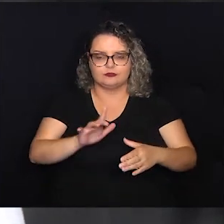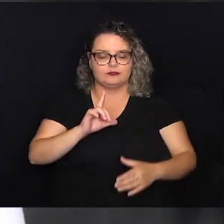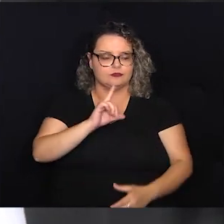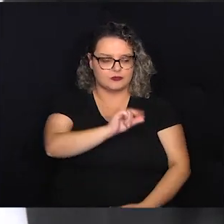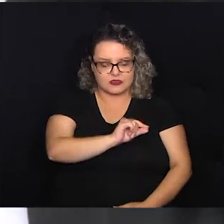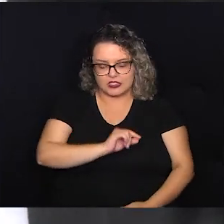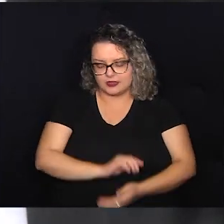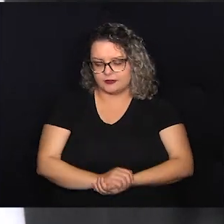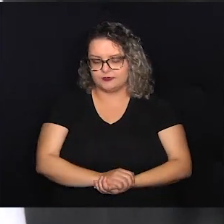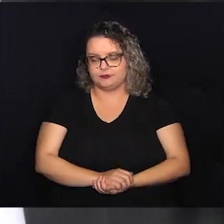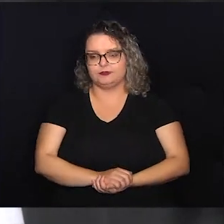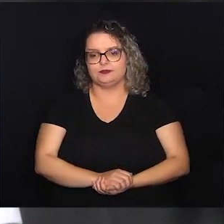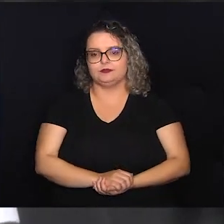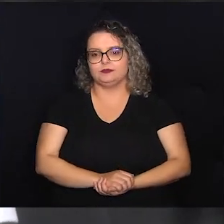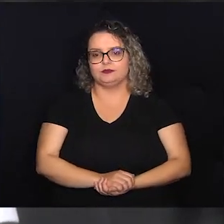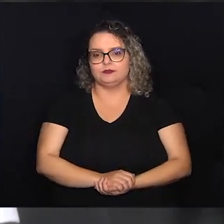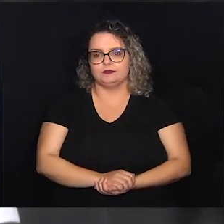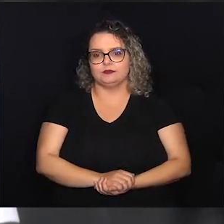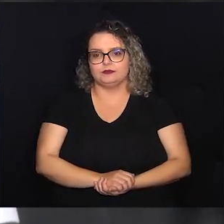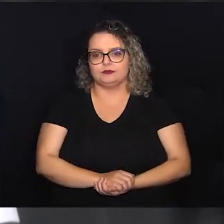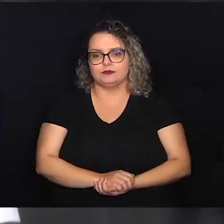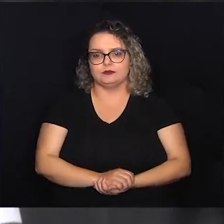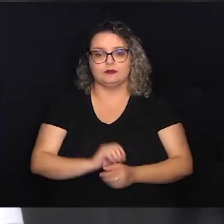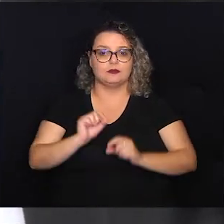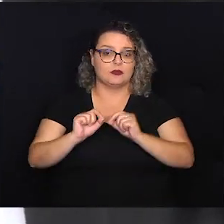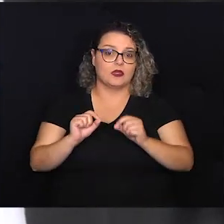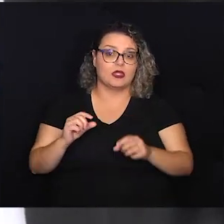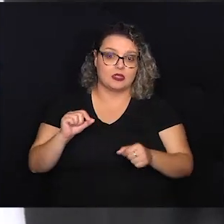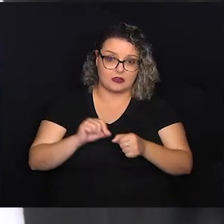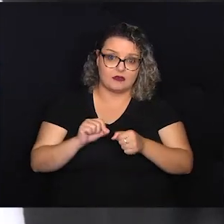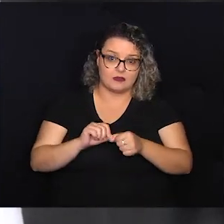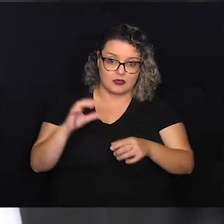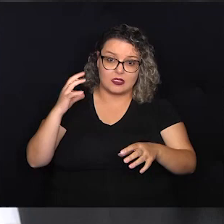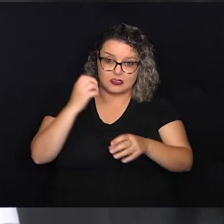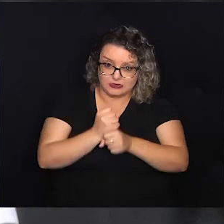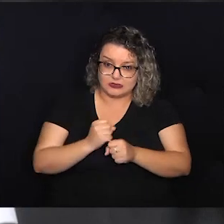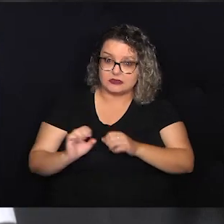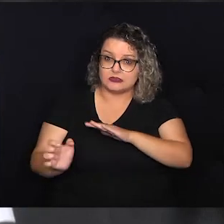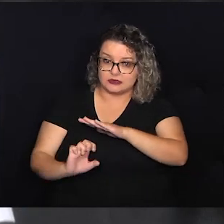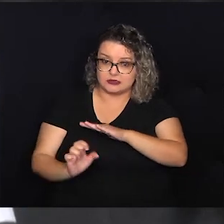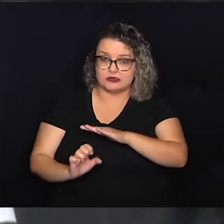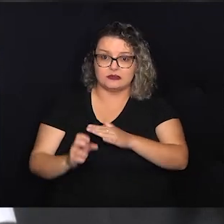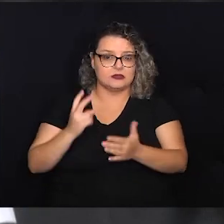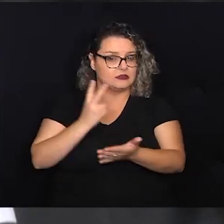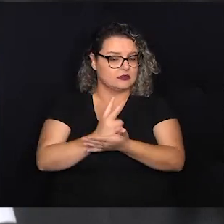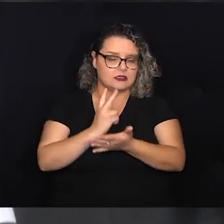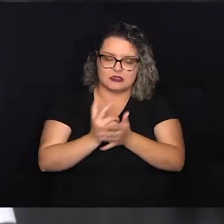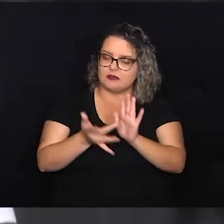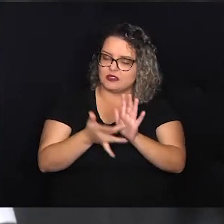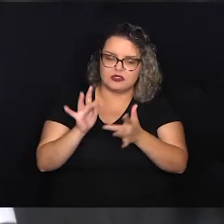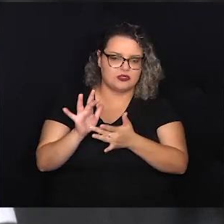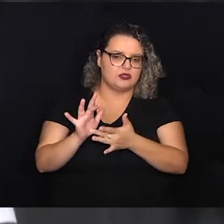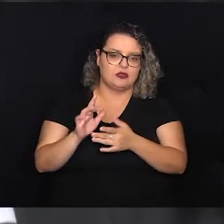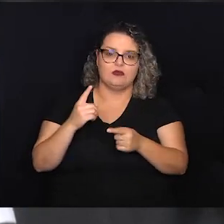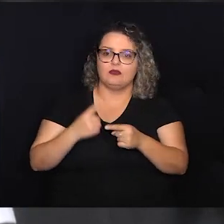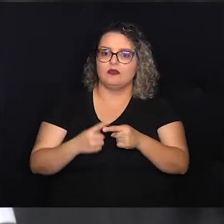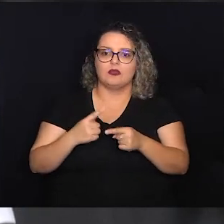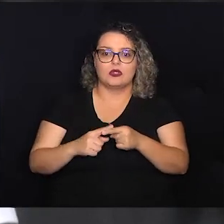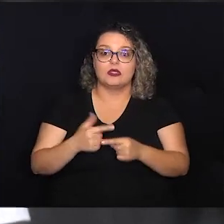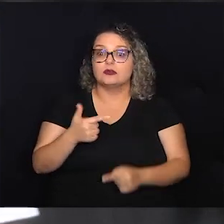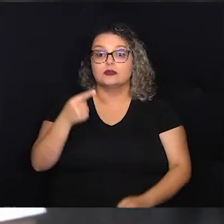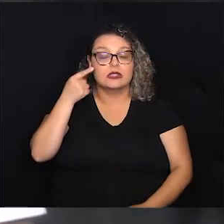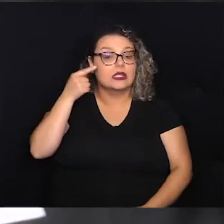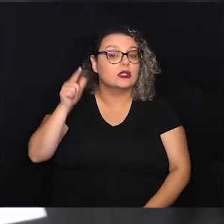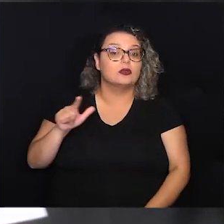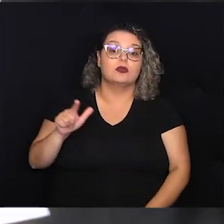e saía. O contador, quem fez essa contabilidade nessa empresa sempre foi Jesus, porque não